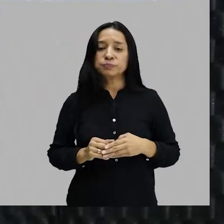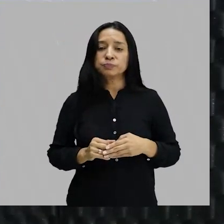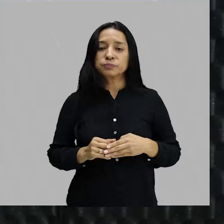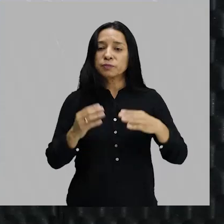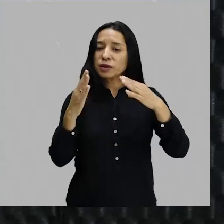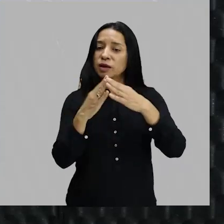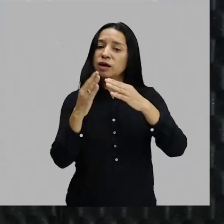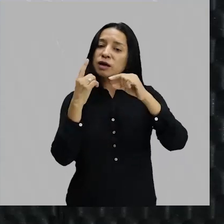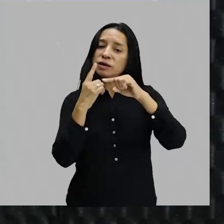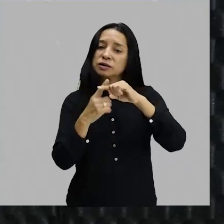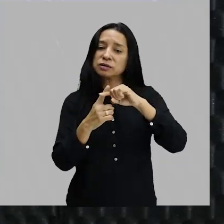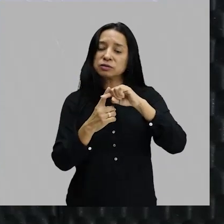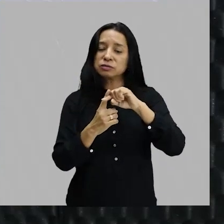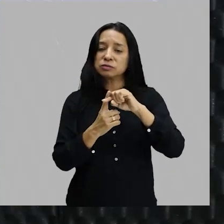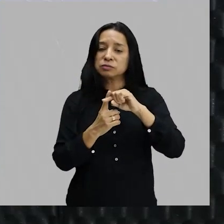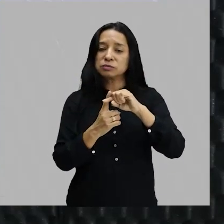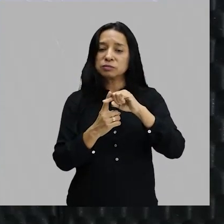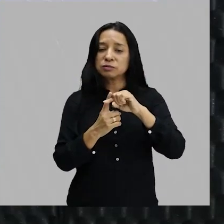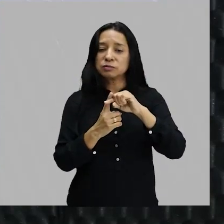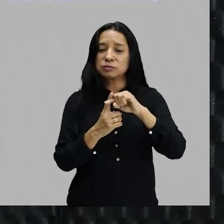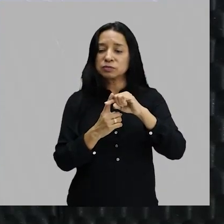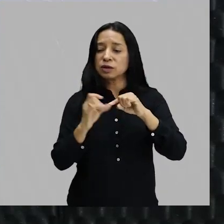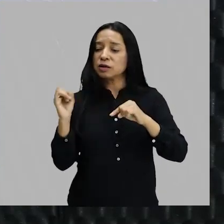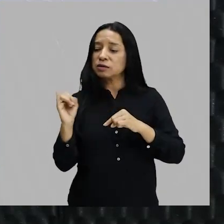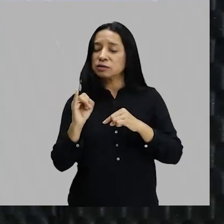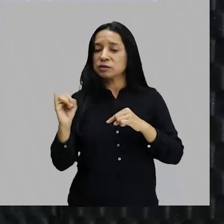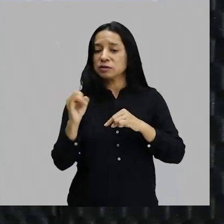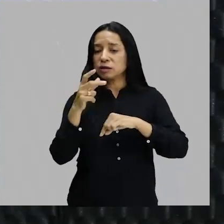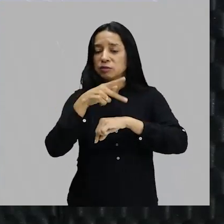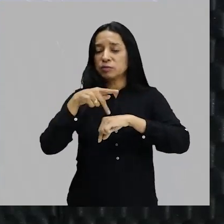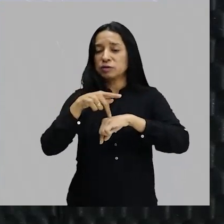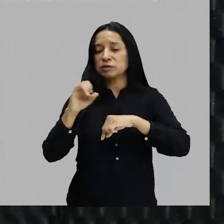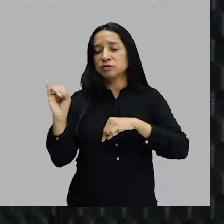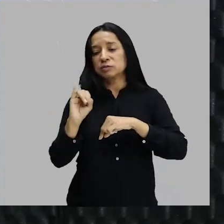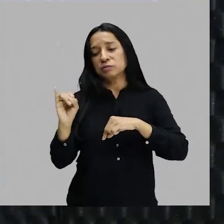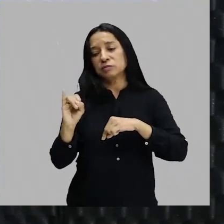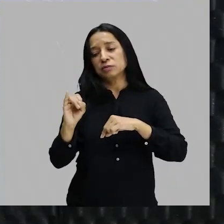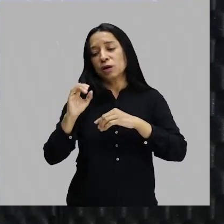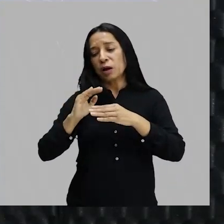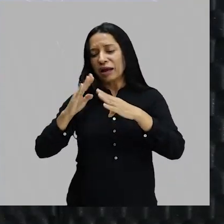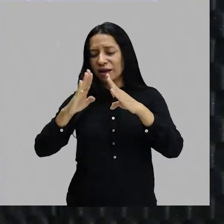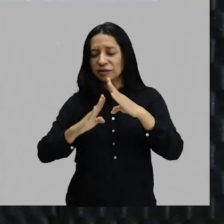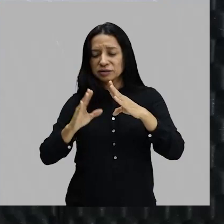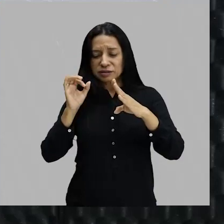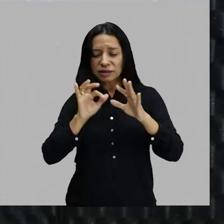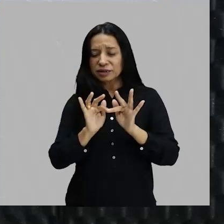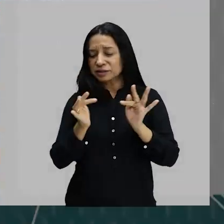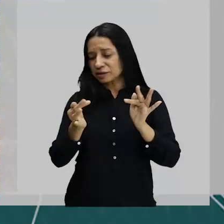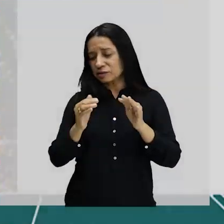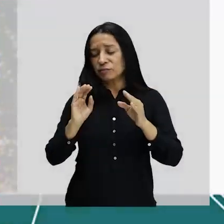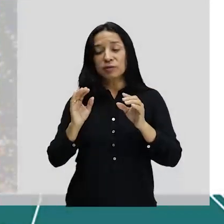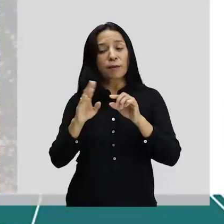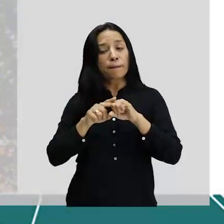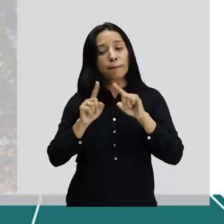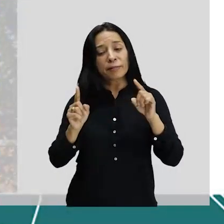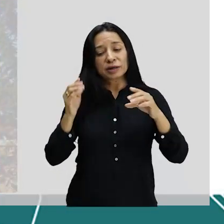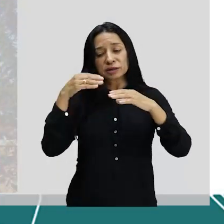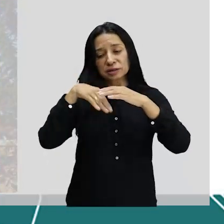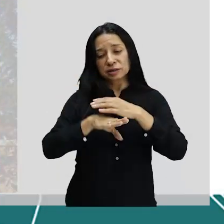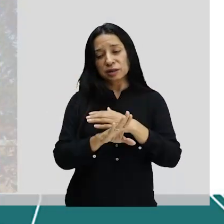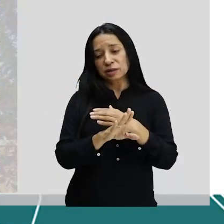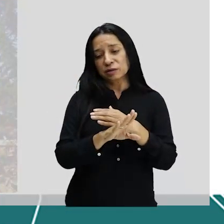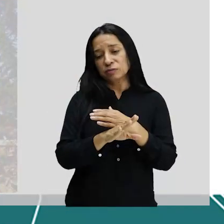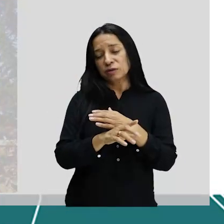do Mausoléu de Galla Placidia, em Ravenna, na Itália. Externamente é muito simples, mas internamente ela já ganha um outro